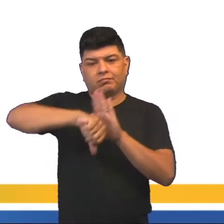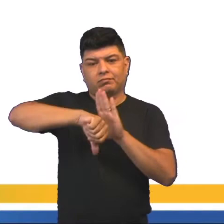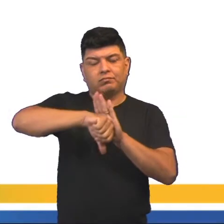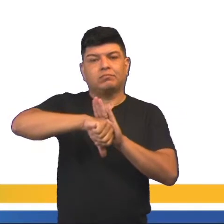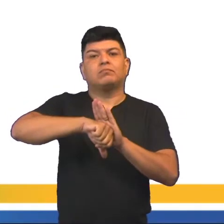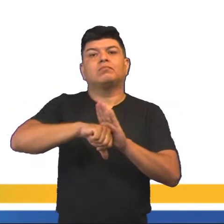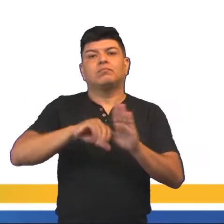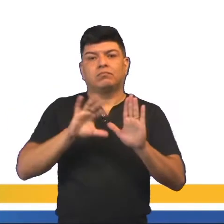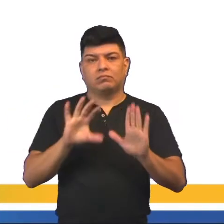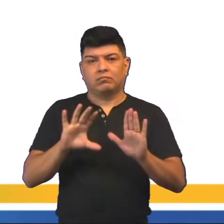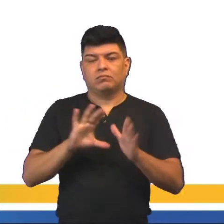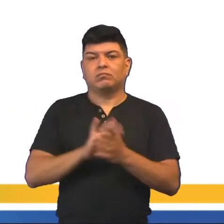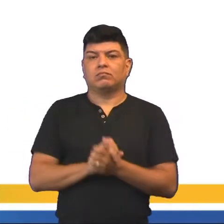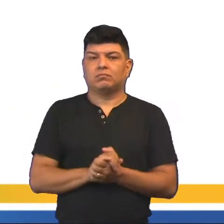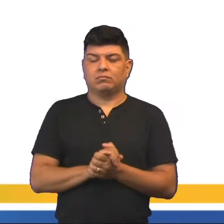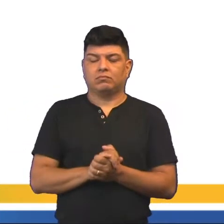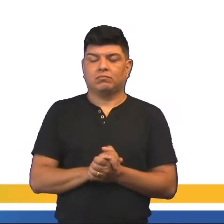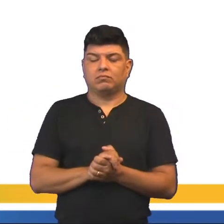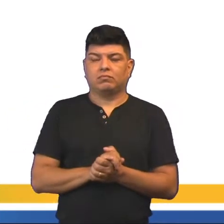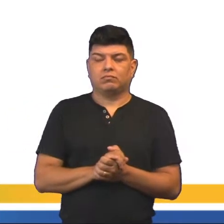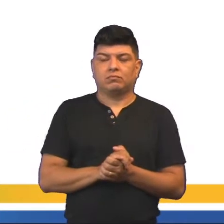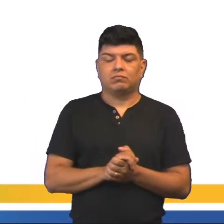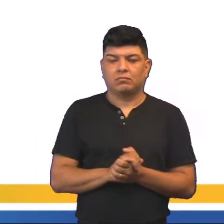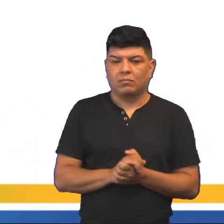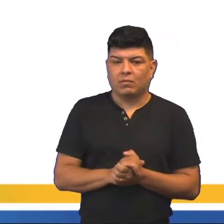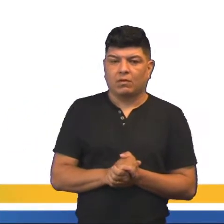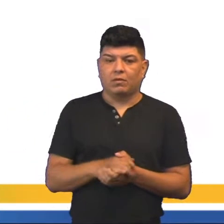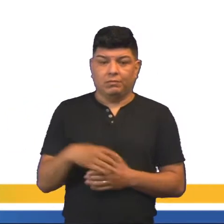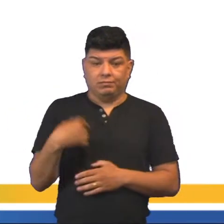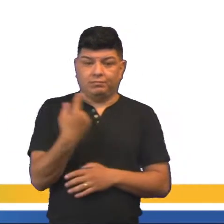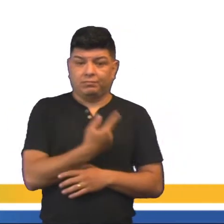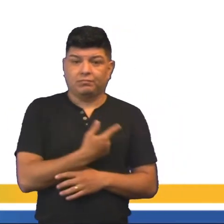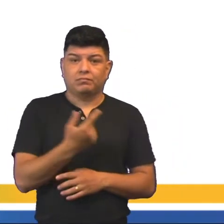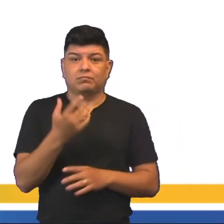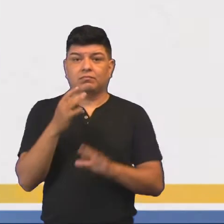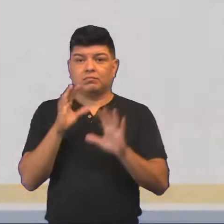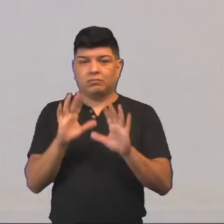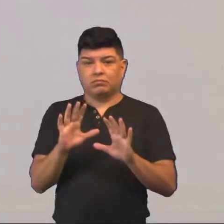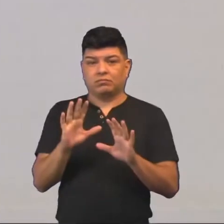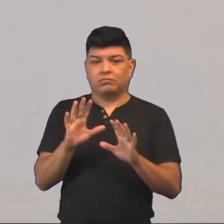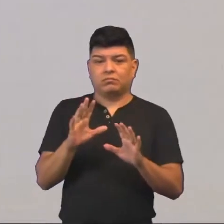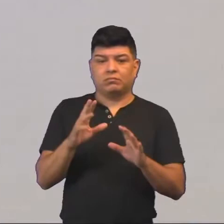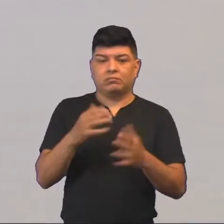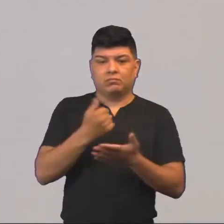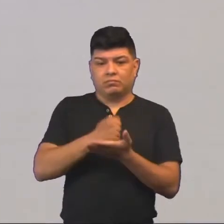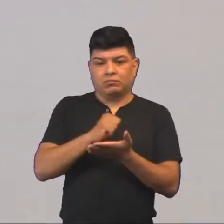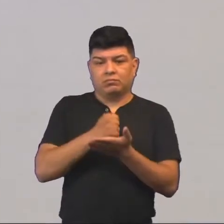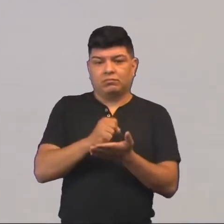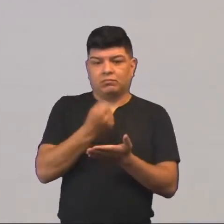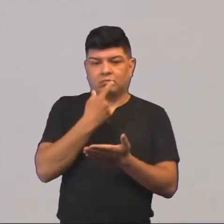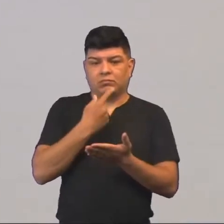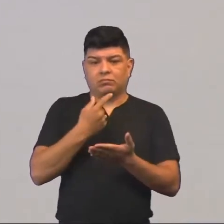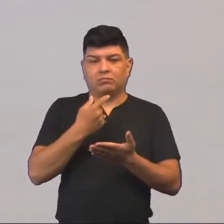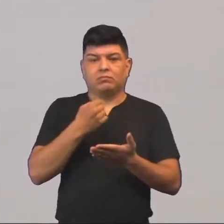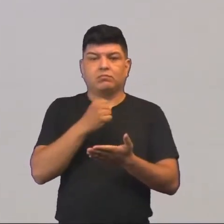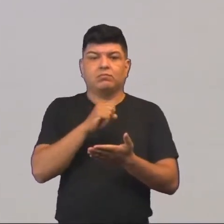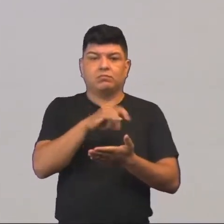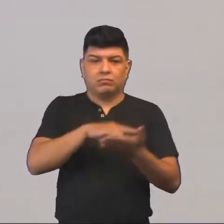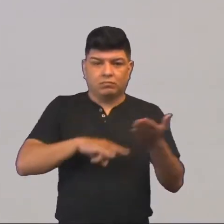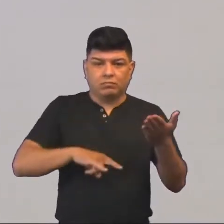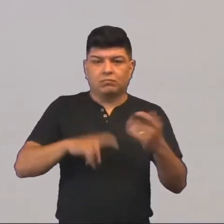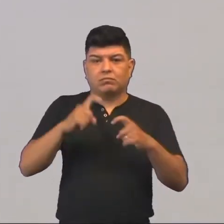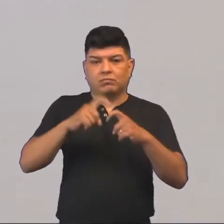aquelas que são consideradas ilegais. Então, quando a gente se refere a esses medicamentos prescritos por médicos,